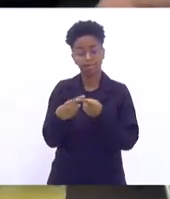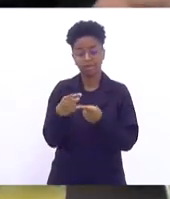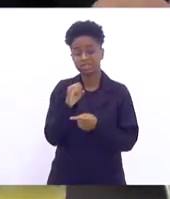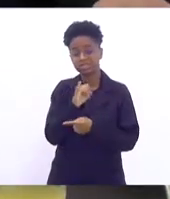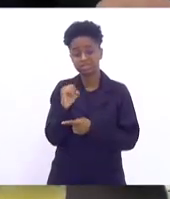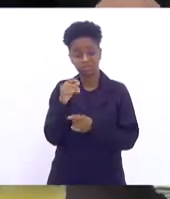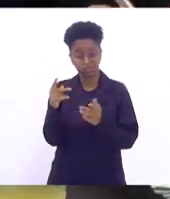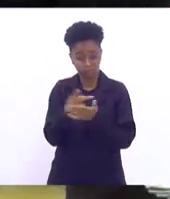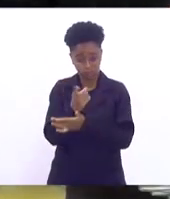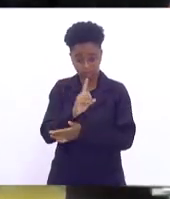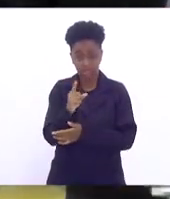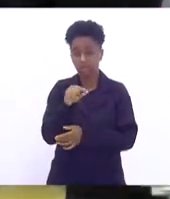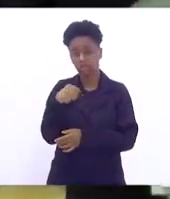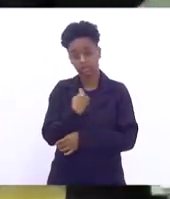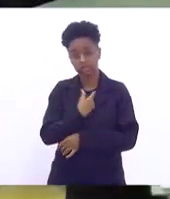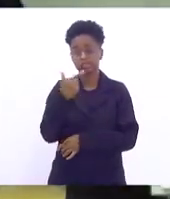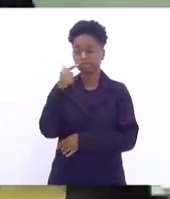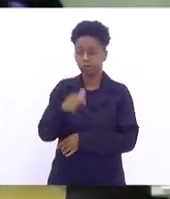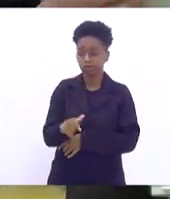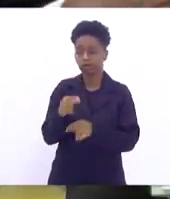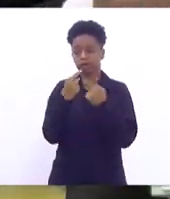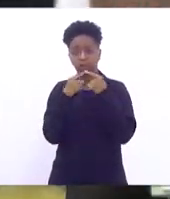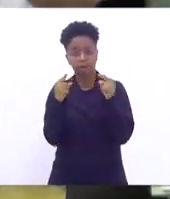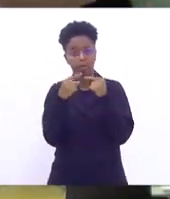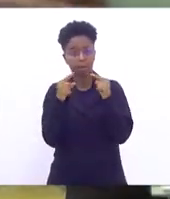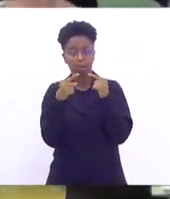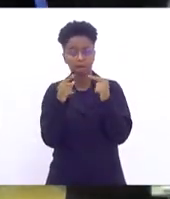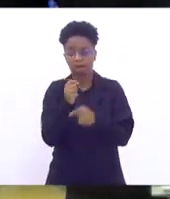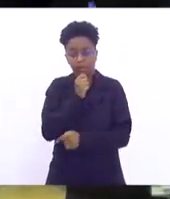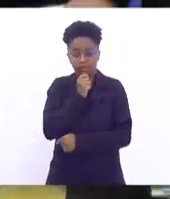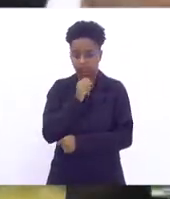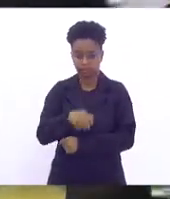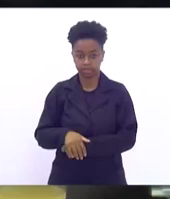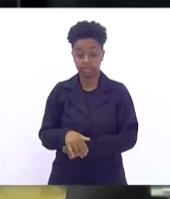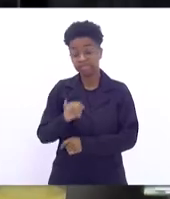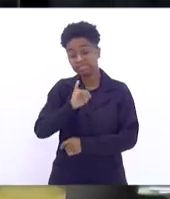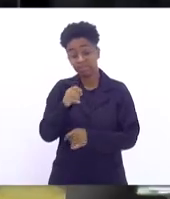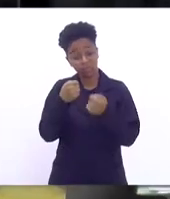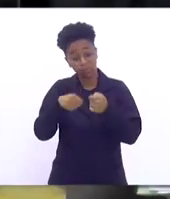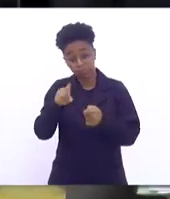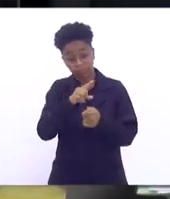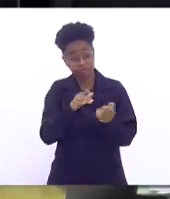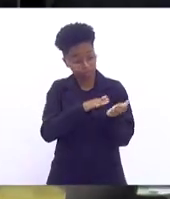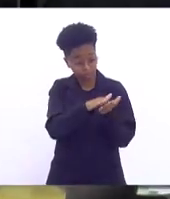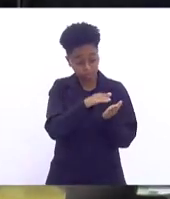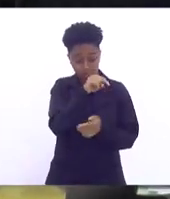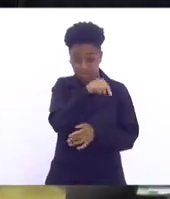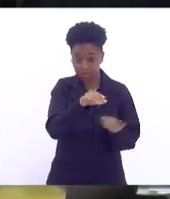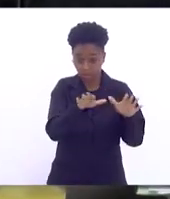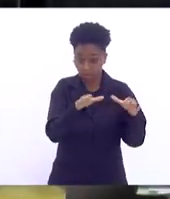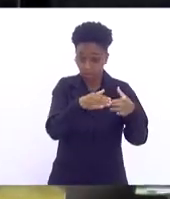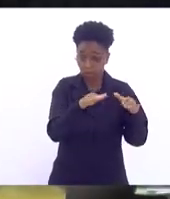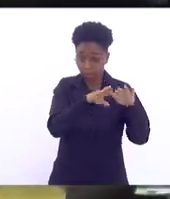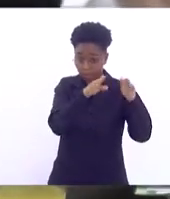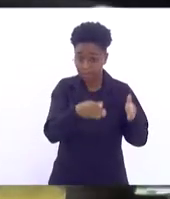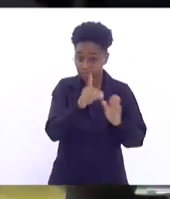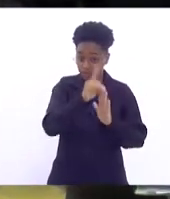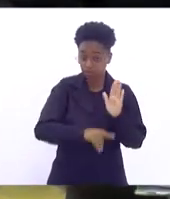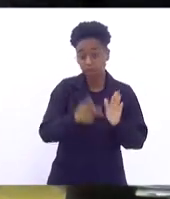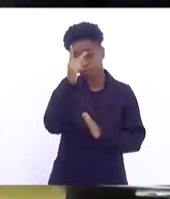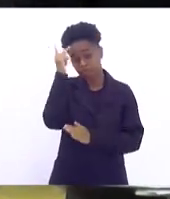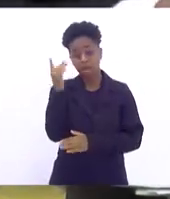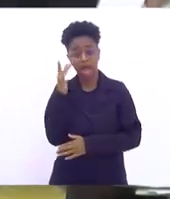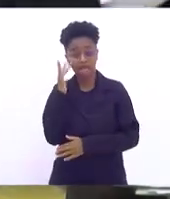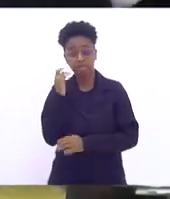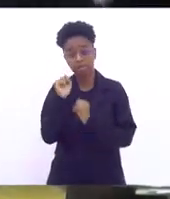no molhado se não precisa ter publicação da mesa diretora Continua as pessoas achando que pode fazer a qualquer momento e hora e